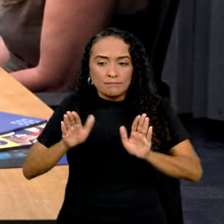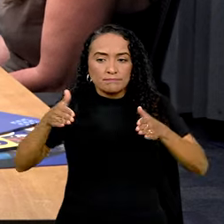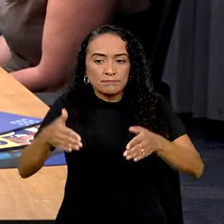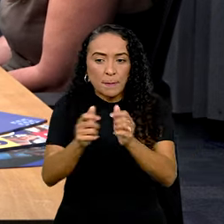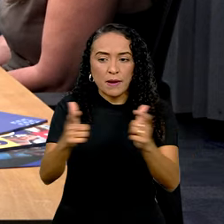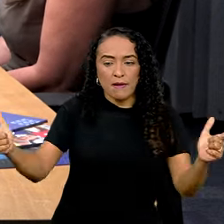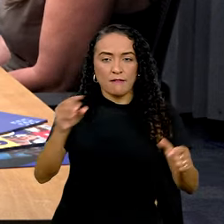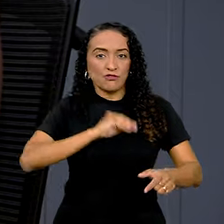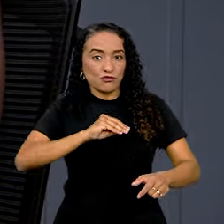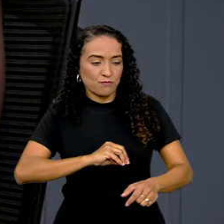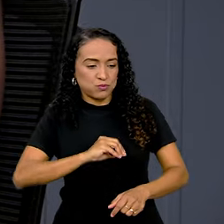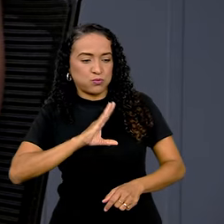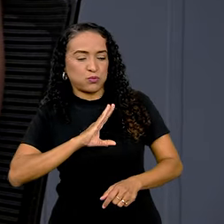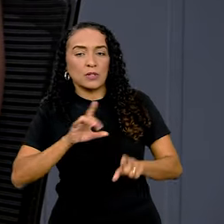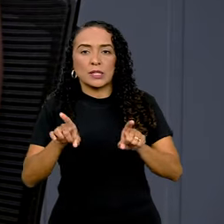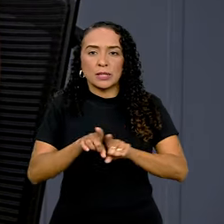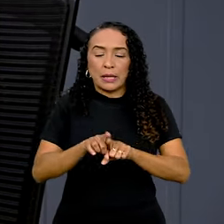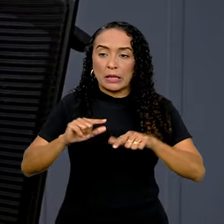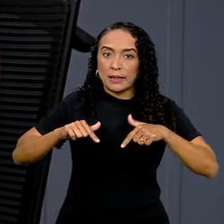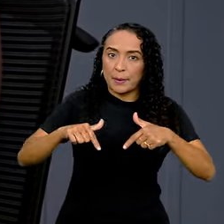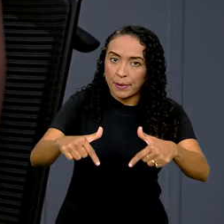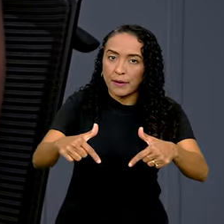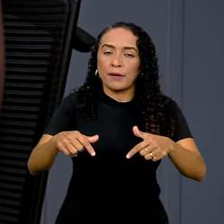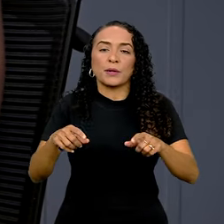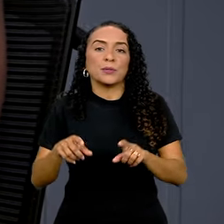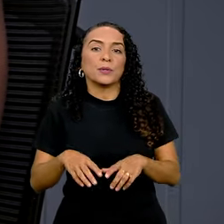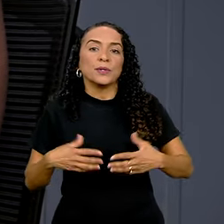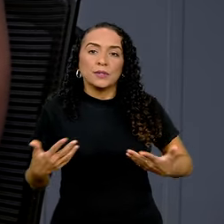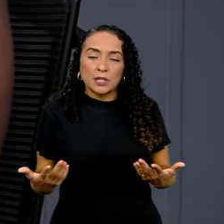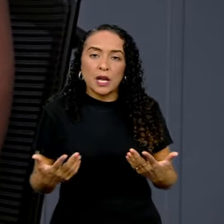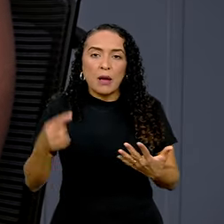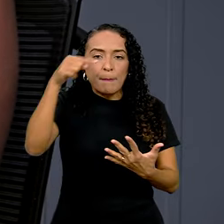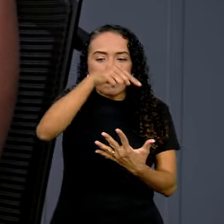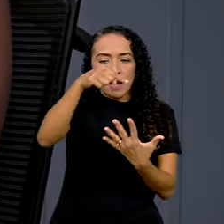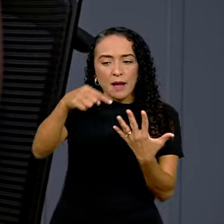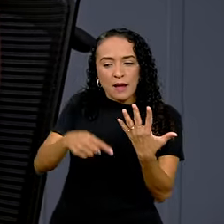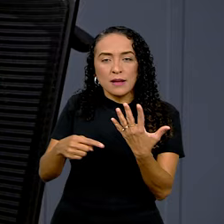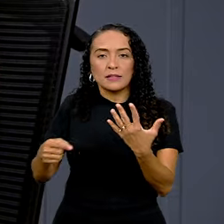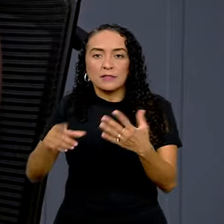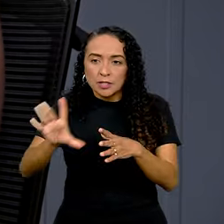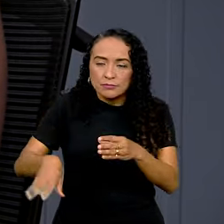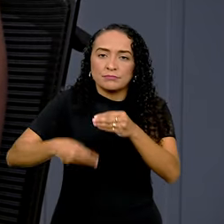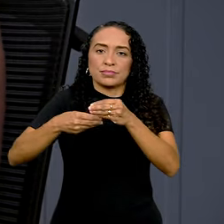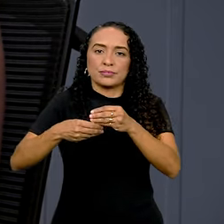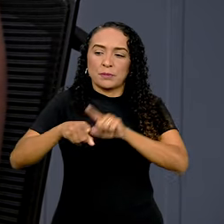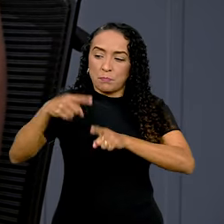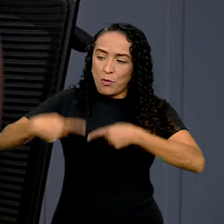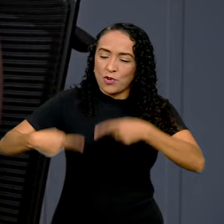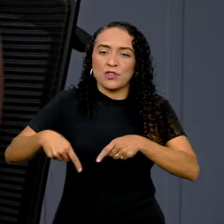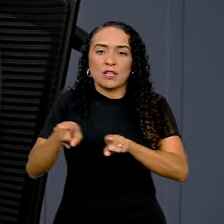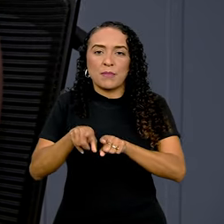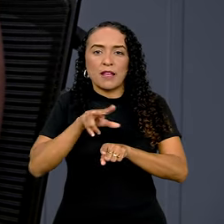direção Da ampliação da renda da ampliação do emprego eh Então essas medidas que foram adotadas E essas